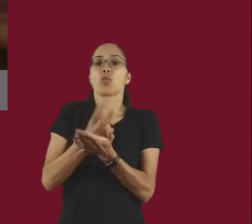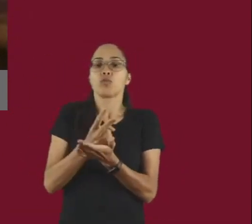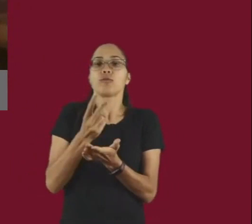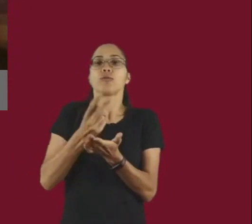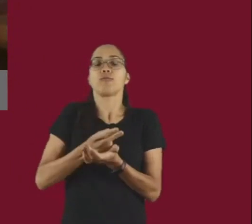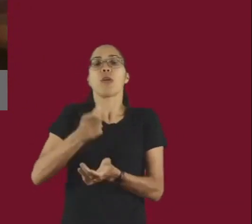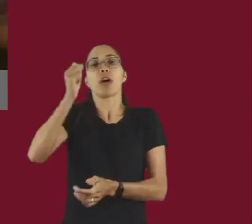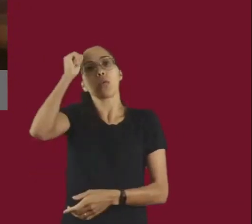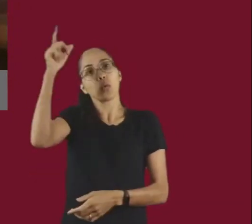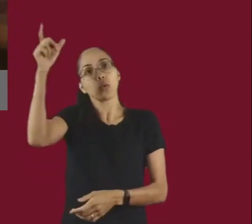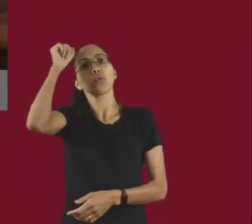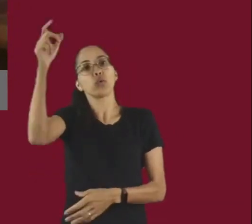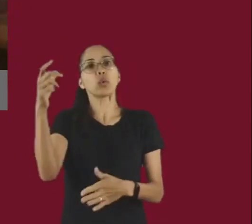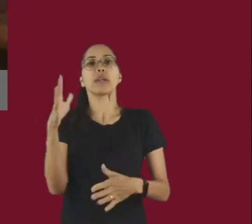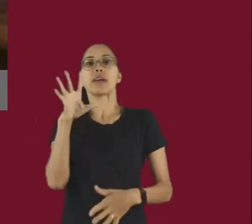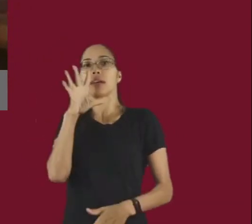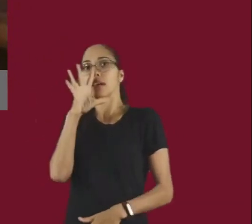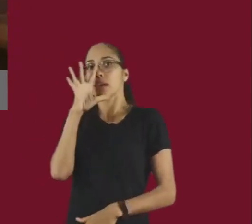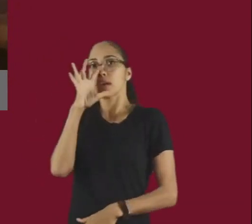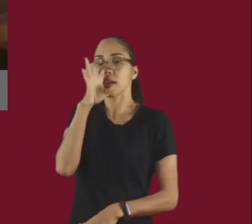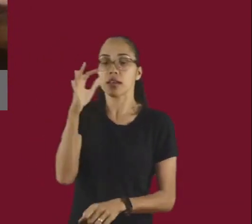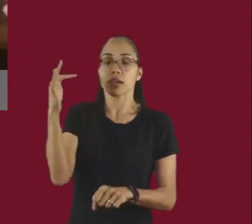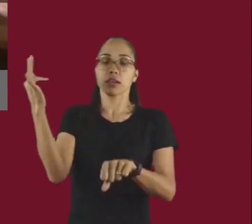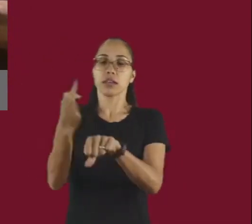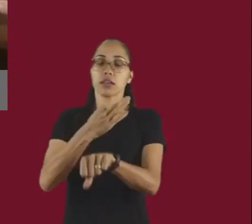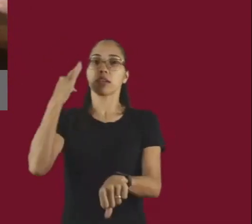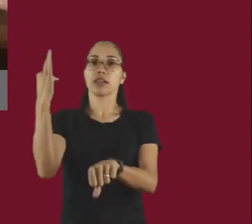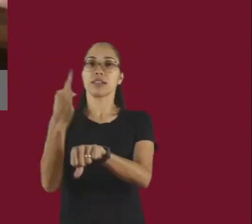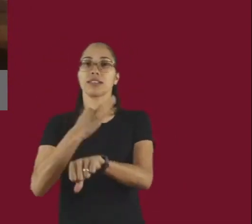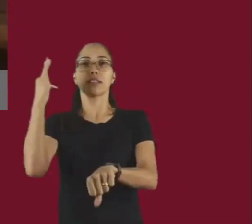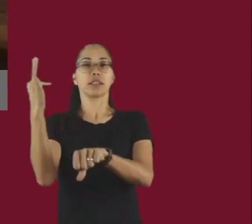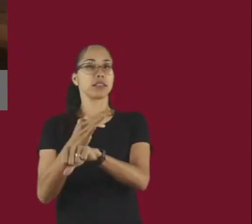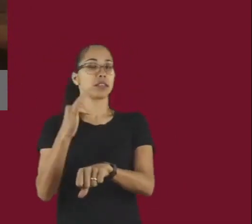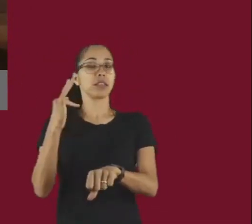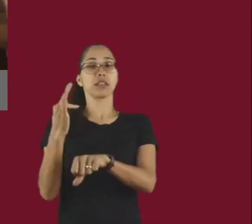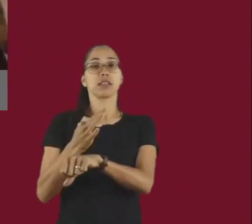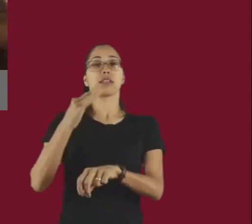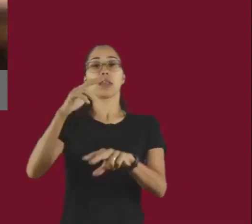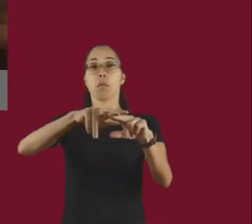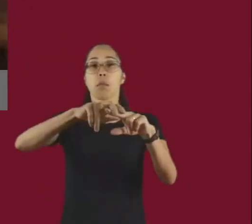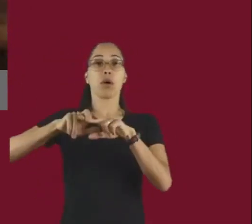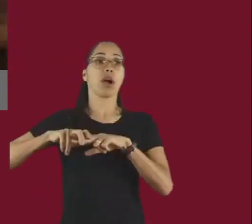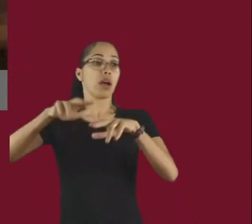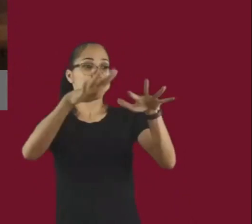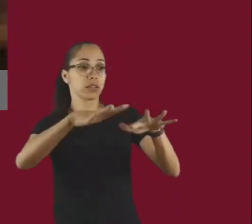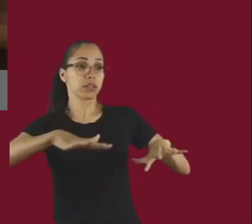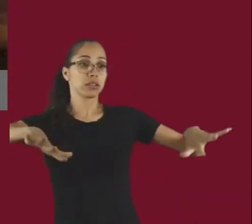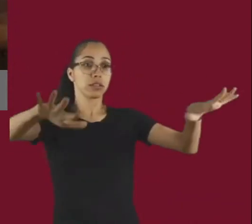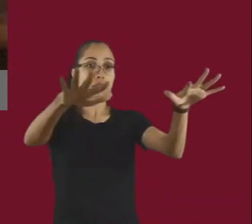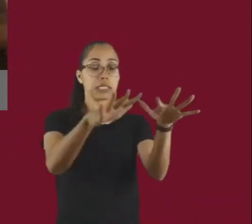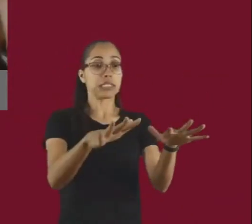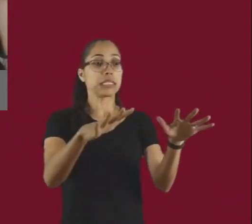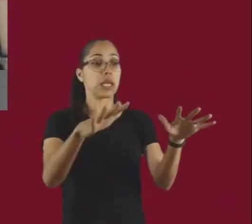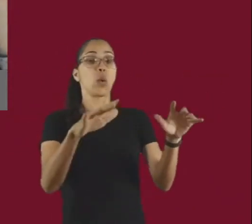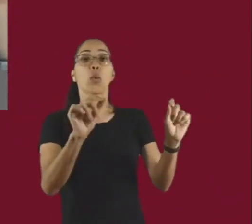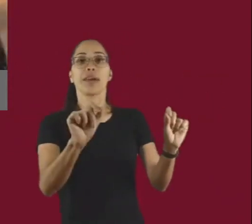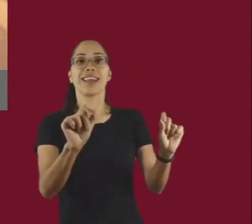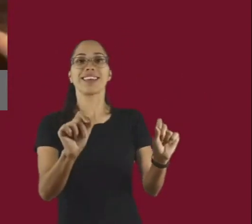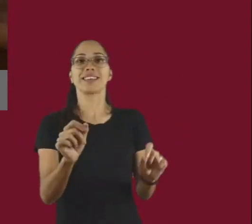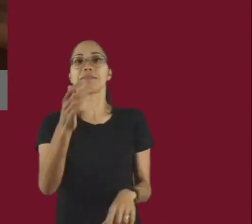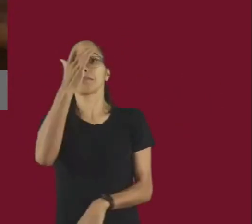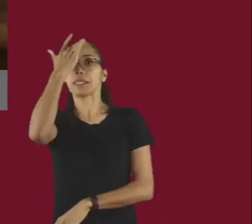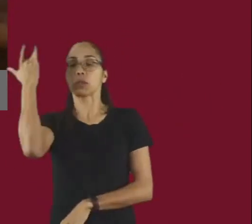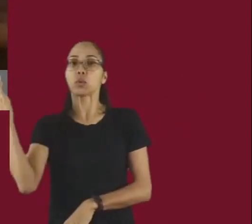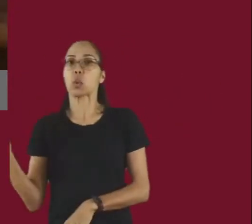né, diante de territórios que estão sob uma ofensiva enorme de chefes de garimpo,